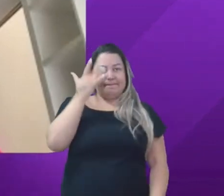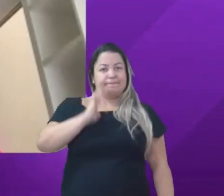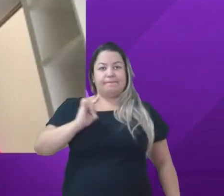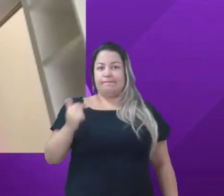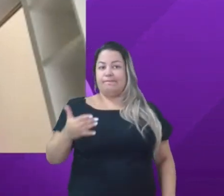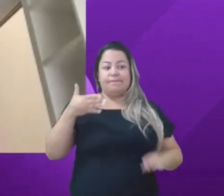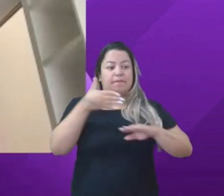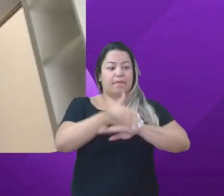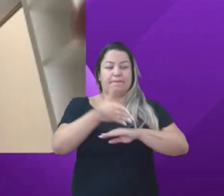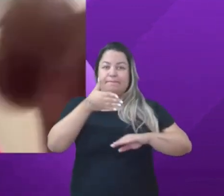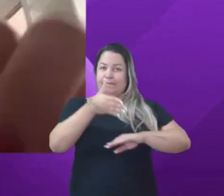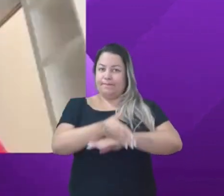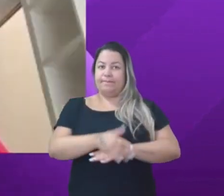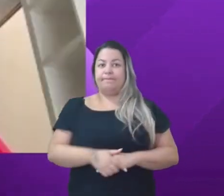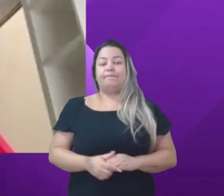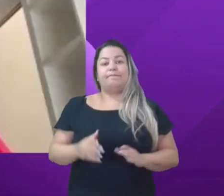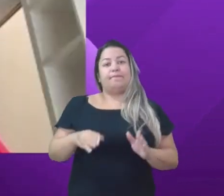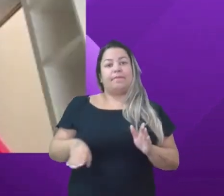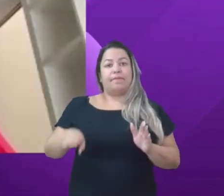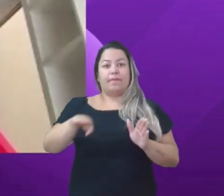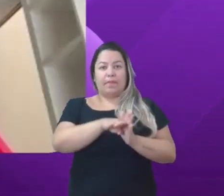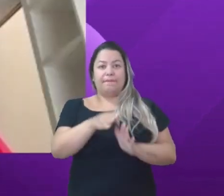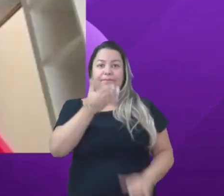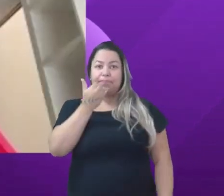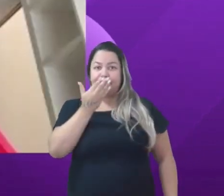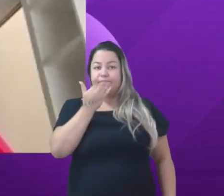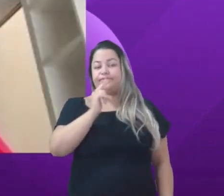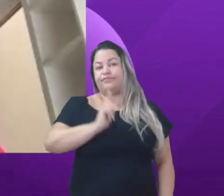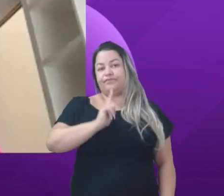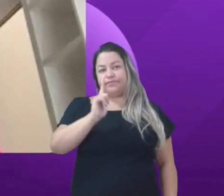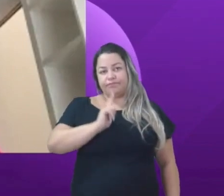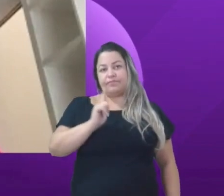esse acesso para que chegue essa alimentação